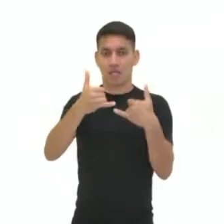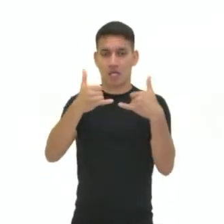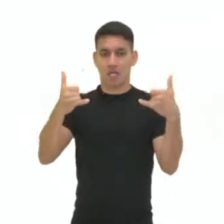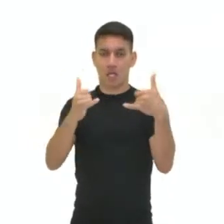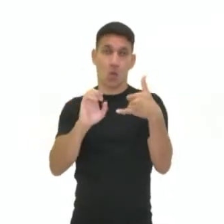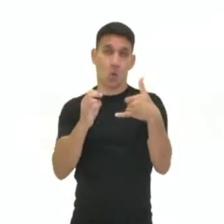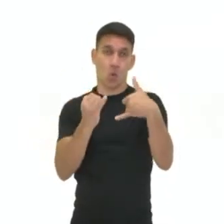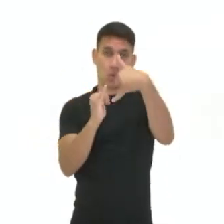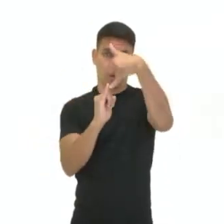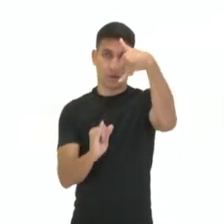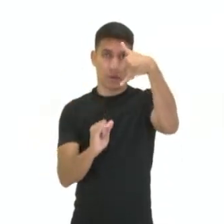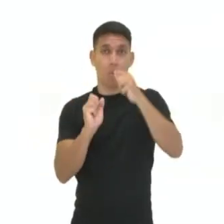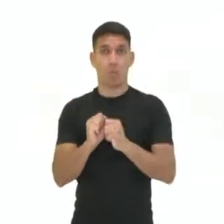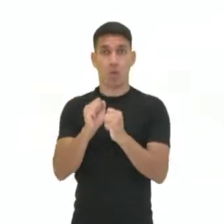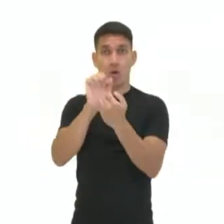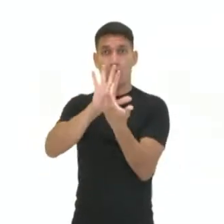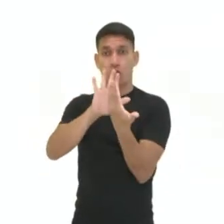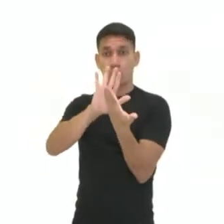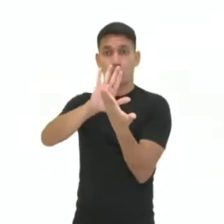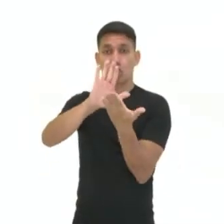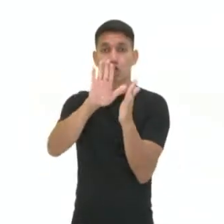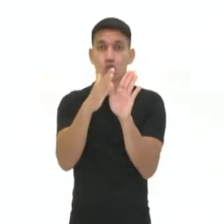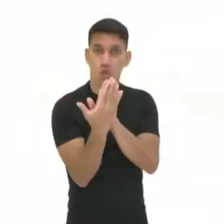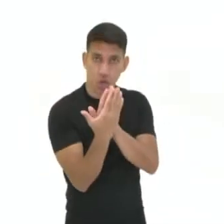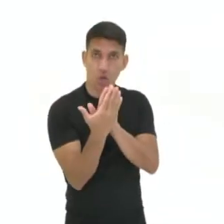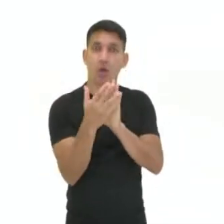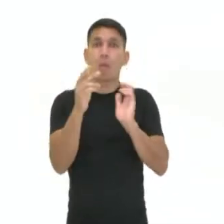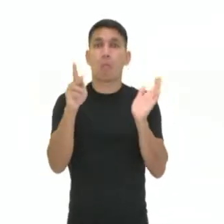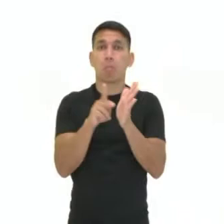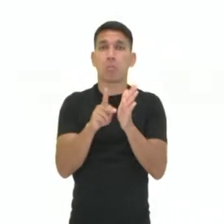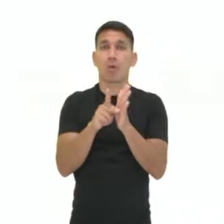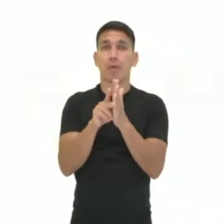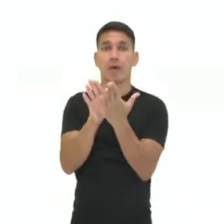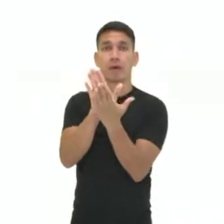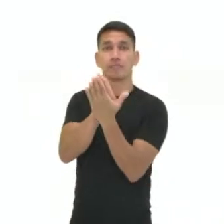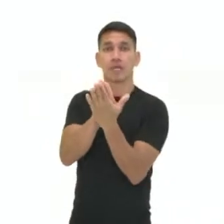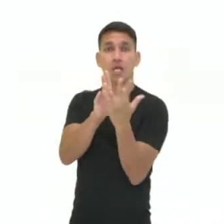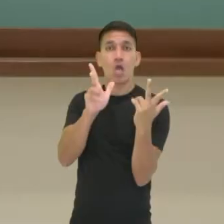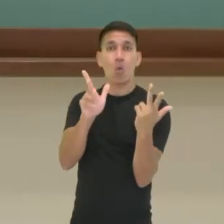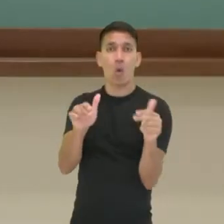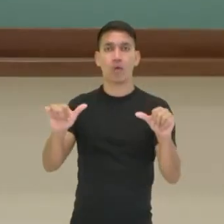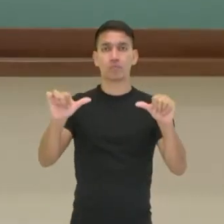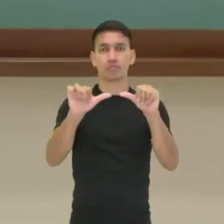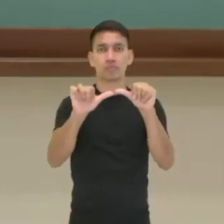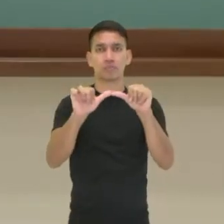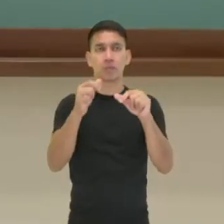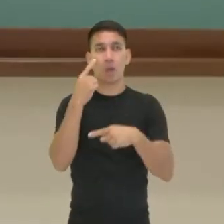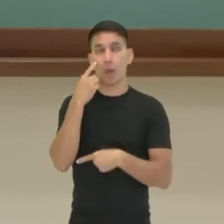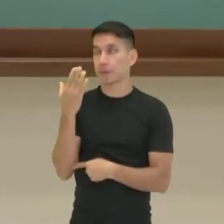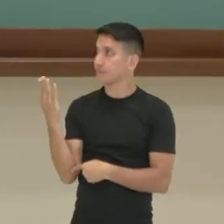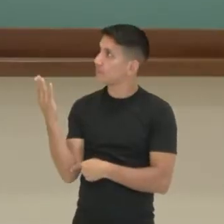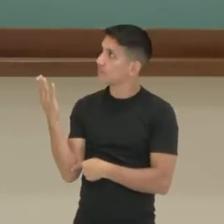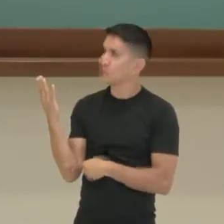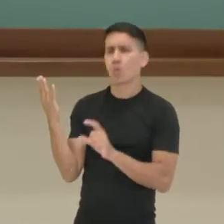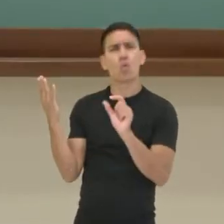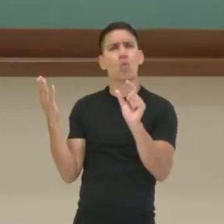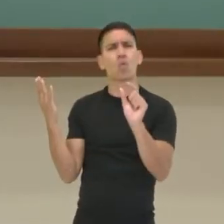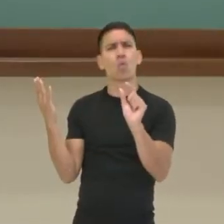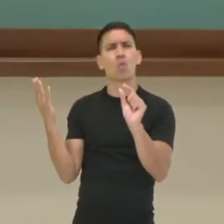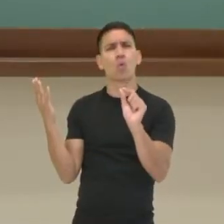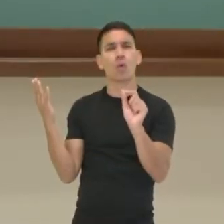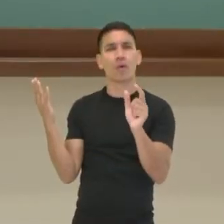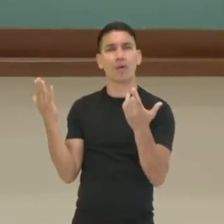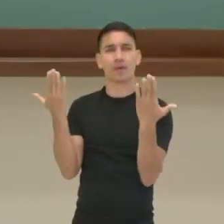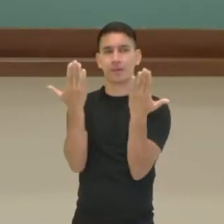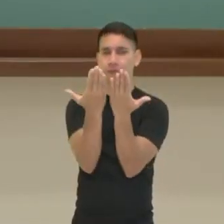as partes obtidas são idênticas por sobreposição. Gente, o que é sobreposição? Uma figura sobre